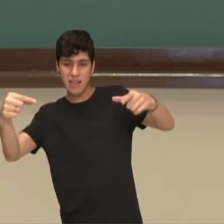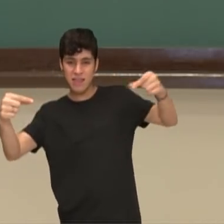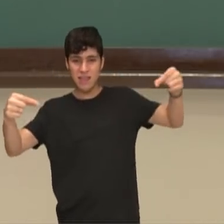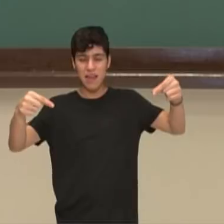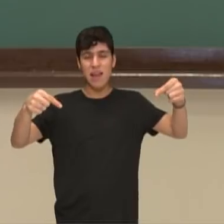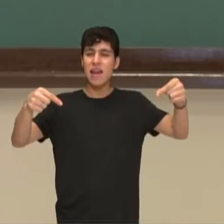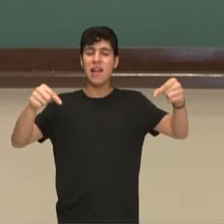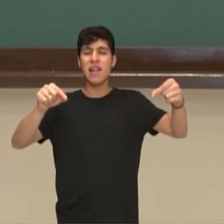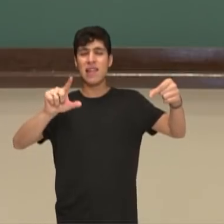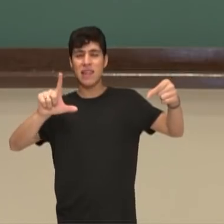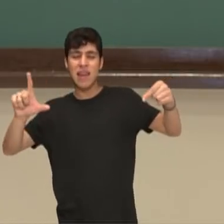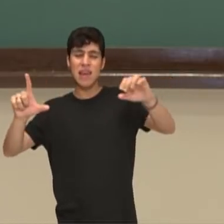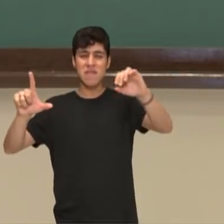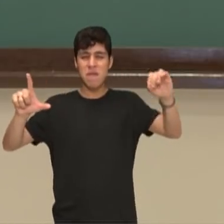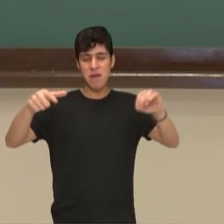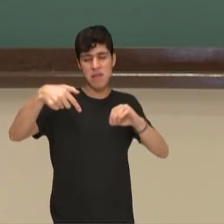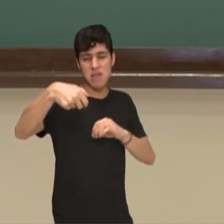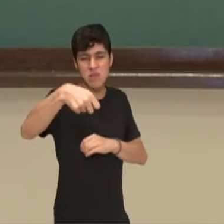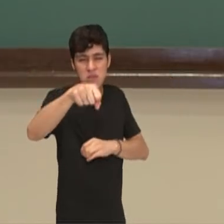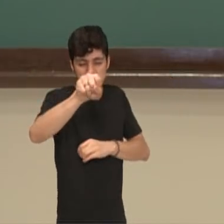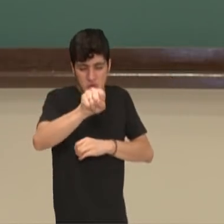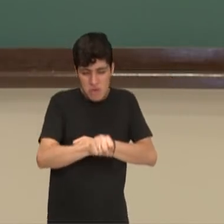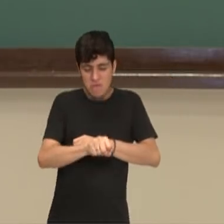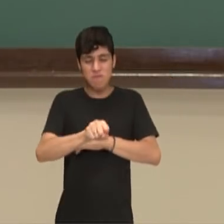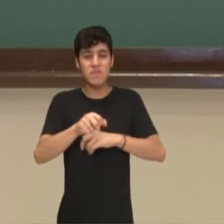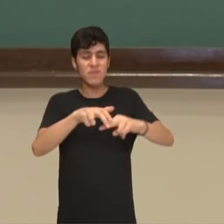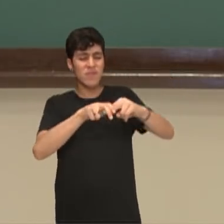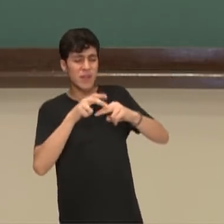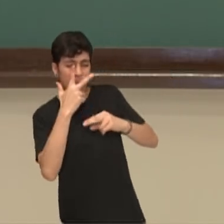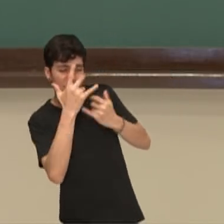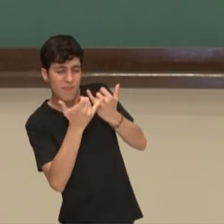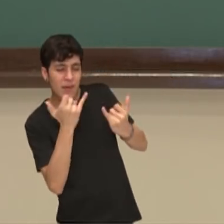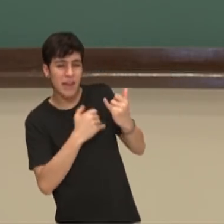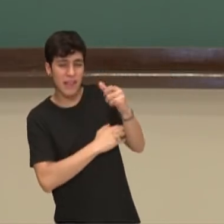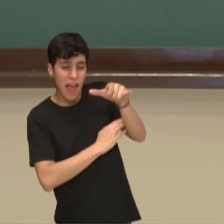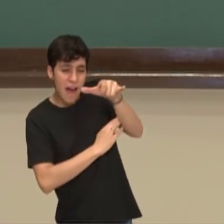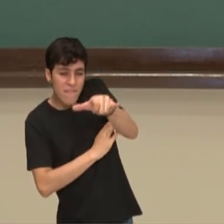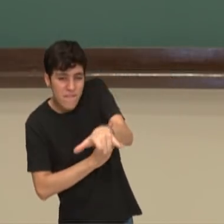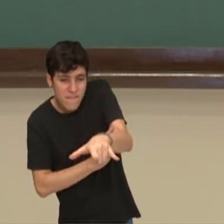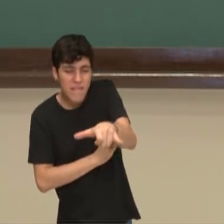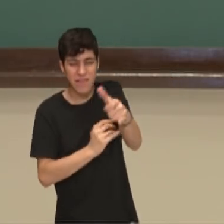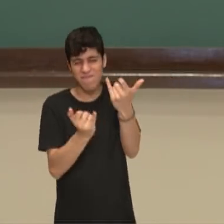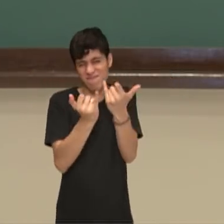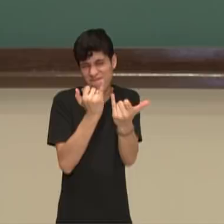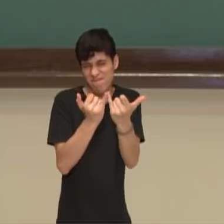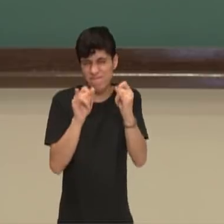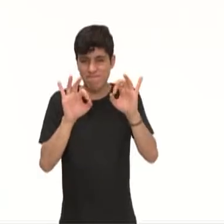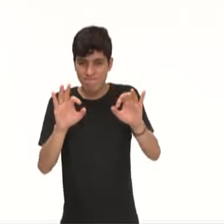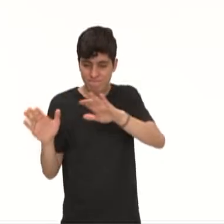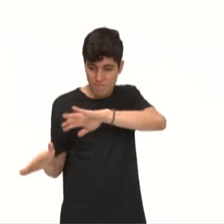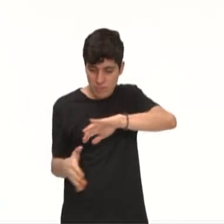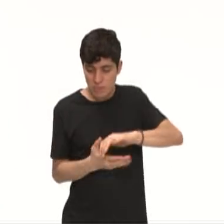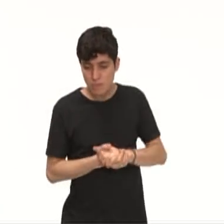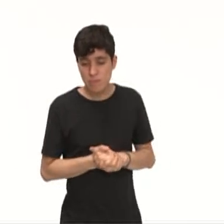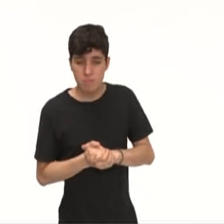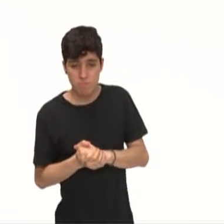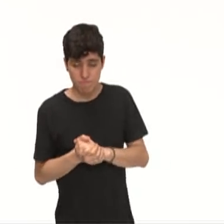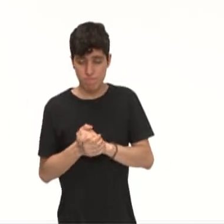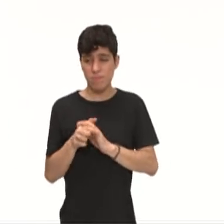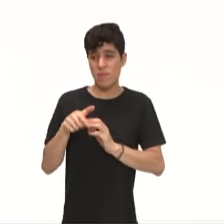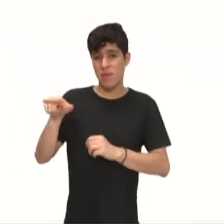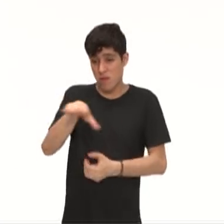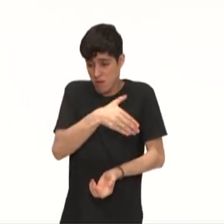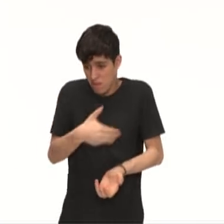norte, asa sul. É mais ou menos assim, porque ela tinha um formato de avião. Muito interessante, né? Então, como eu disse, o governo JK,